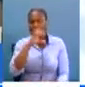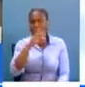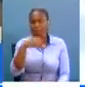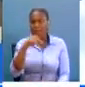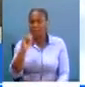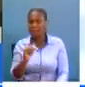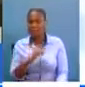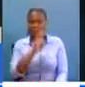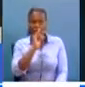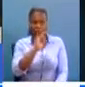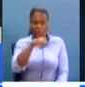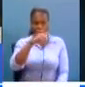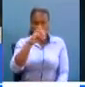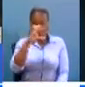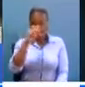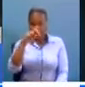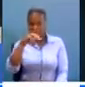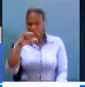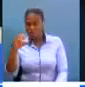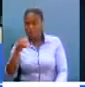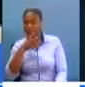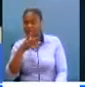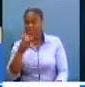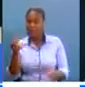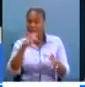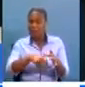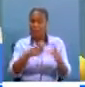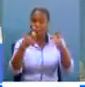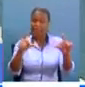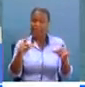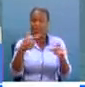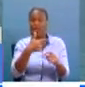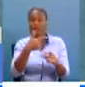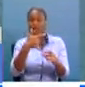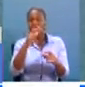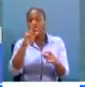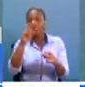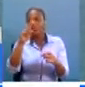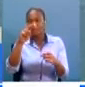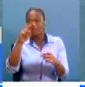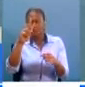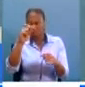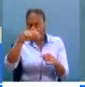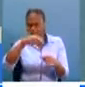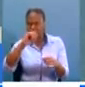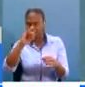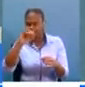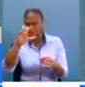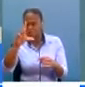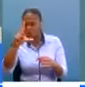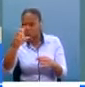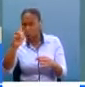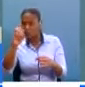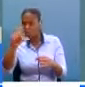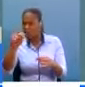Manuel Inocêncio Souza, sublinha que a entrada da concessionária transinsular não foi vantajosa para os armadores nacionais e não trouxe